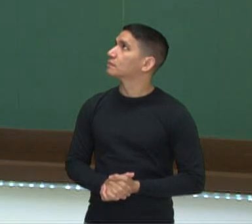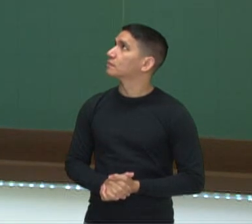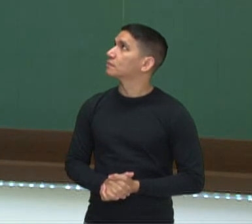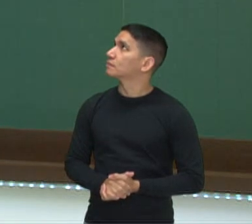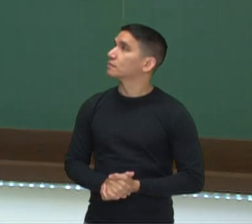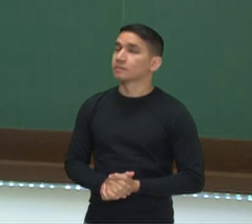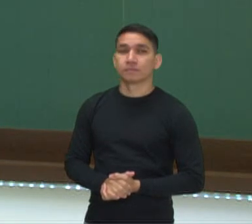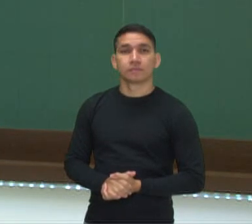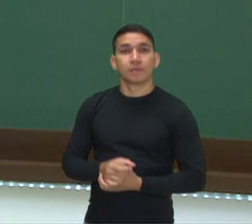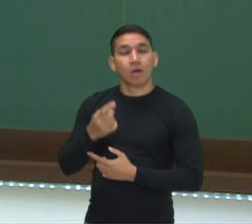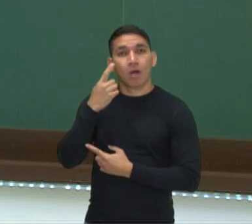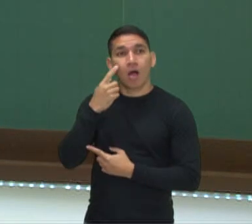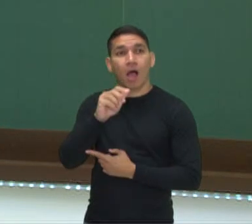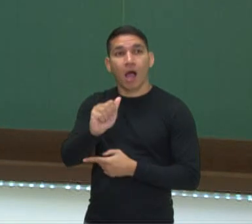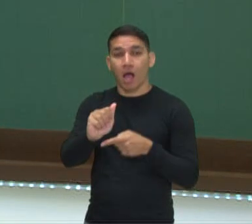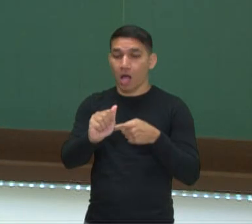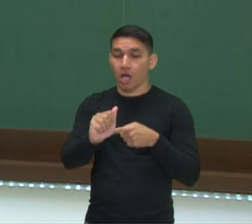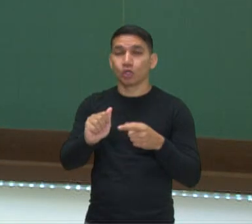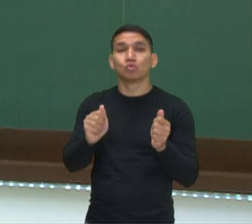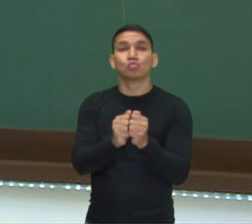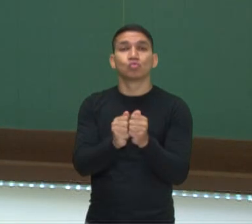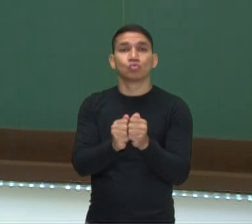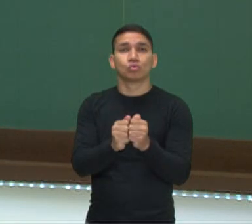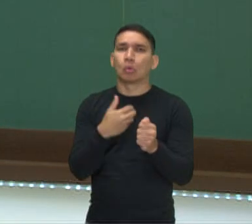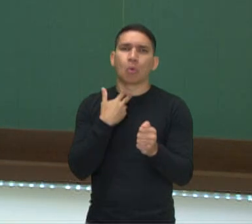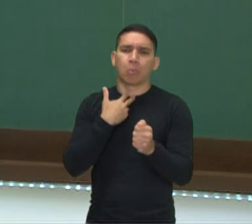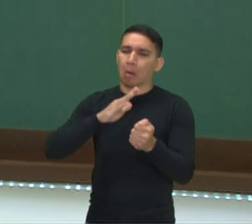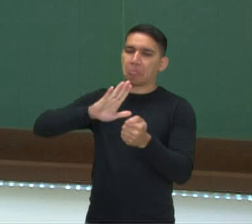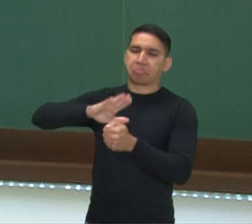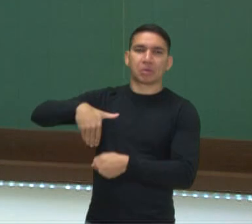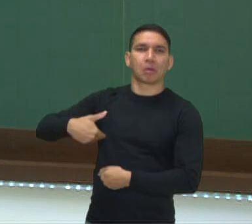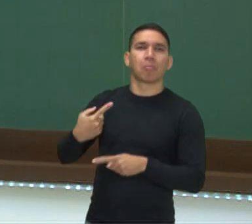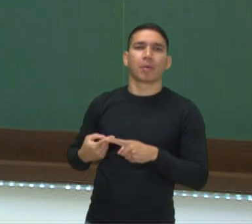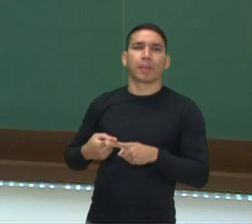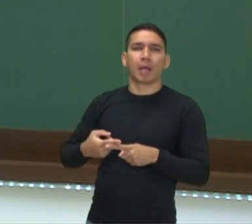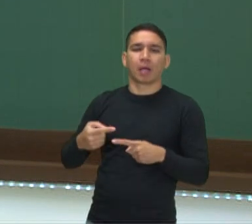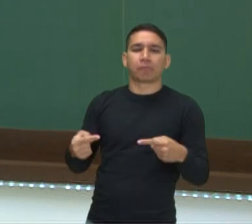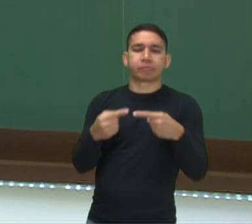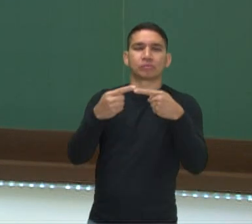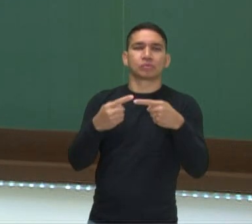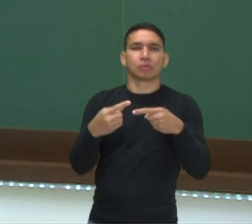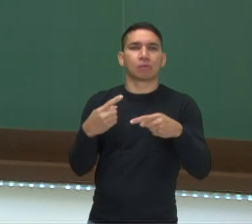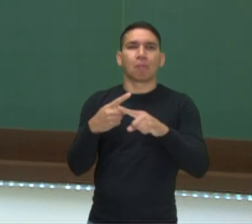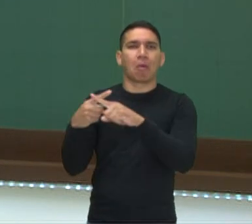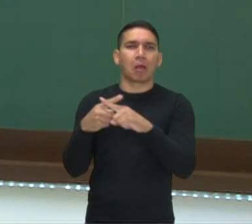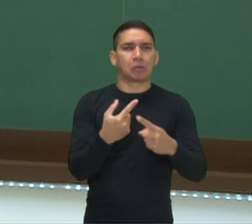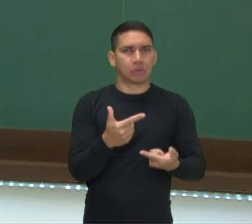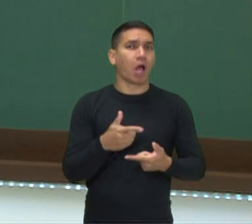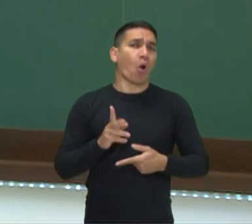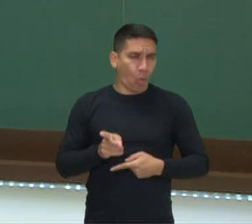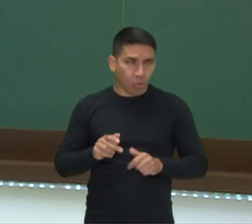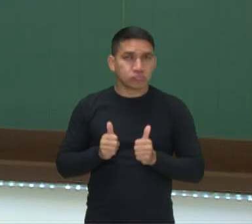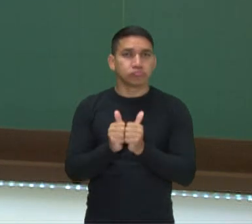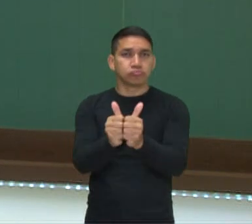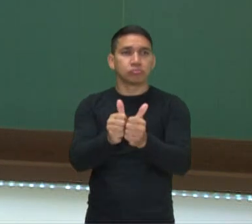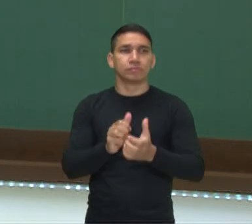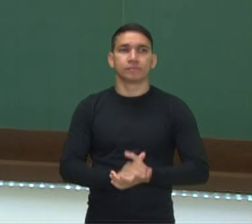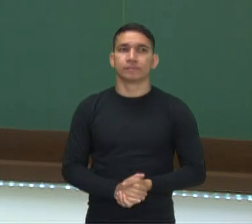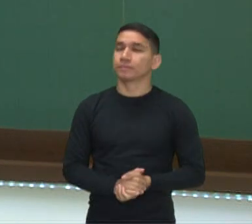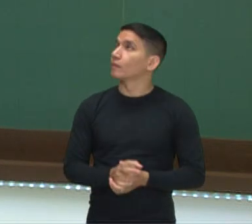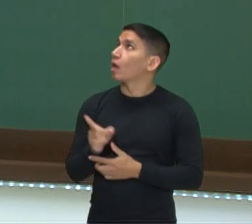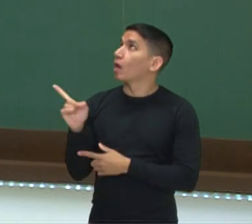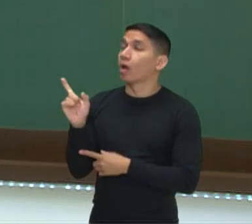155. E olha o A junto na resposta. Ele não pode sumir só porque ele não foi usado, tá? Ele acompanha. Aqui eu vou usá-lo.